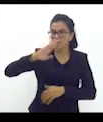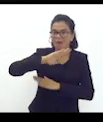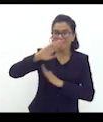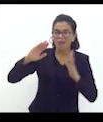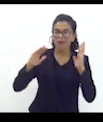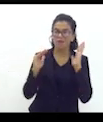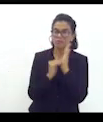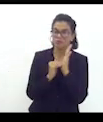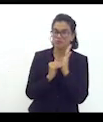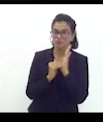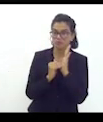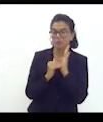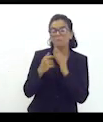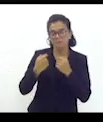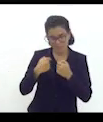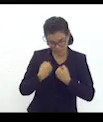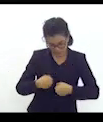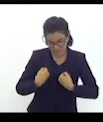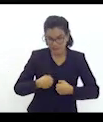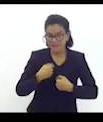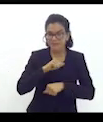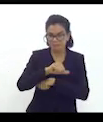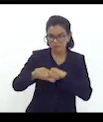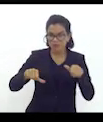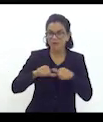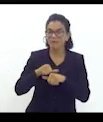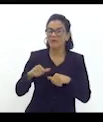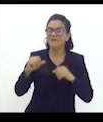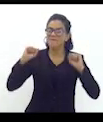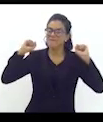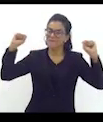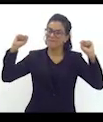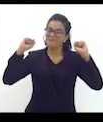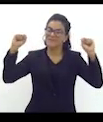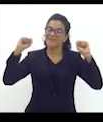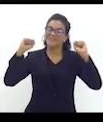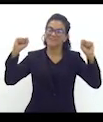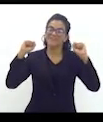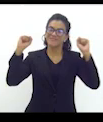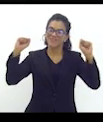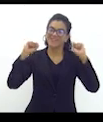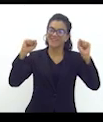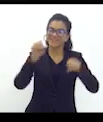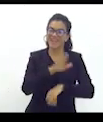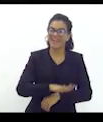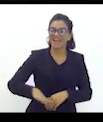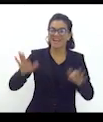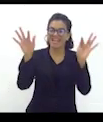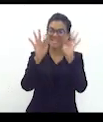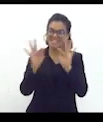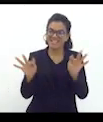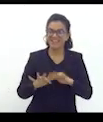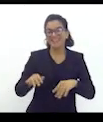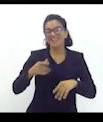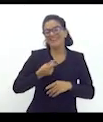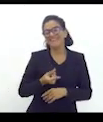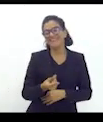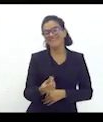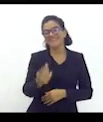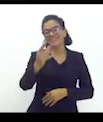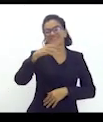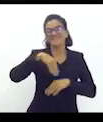absoluta e precisa passar a ser. Então, viva ao Criança Feliz, viva as nossas crianças que viverão muito